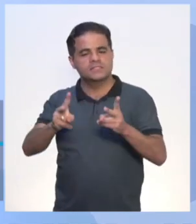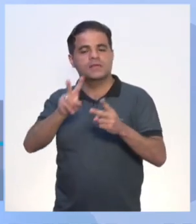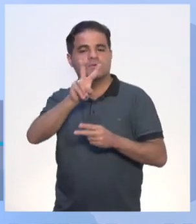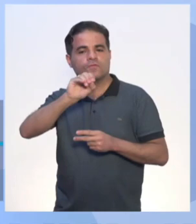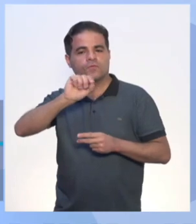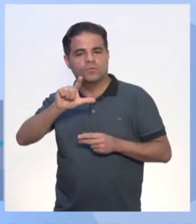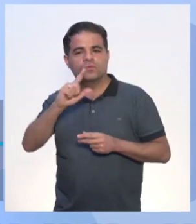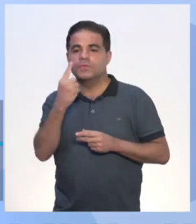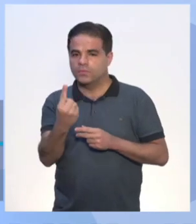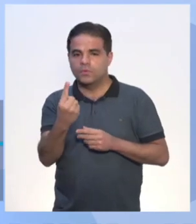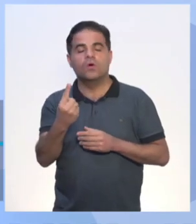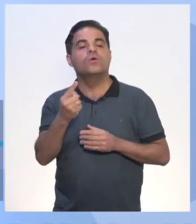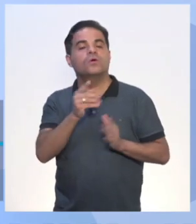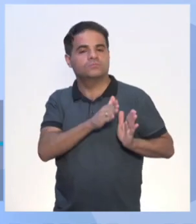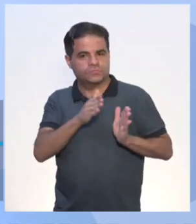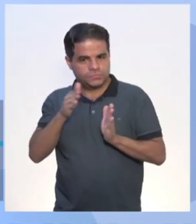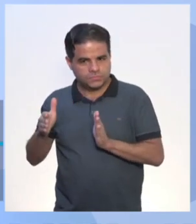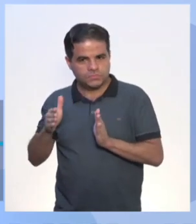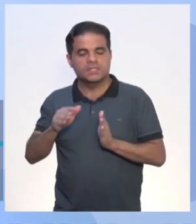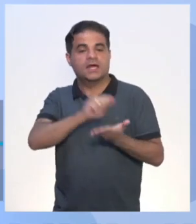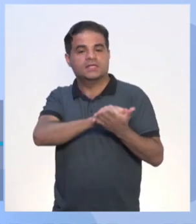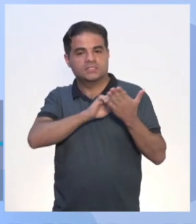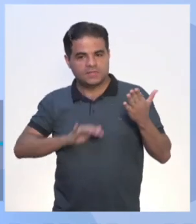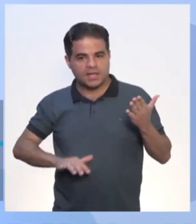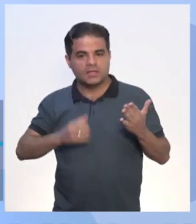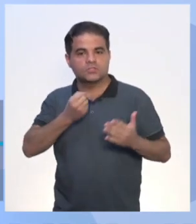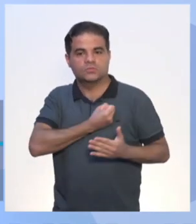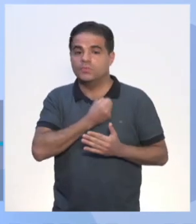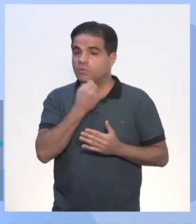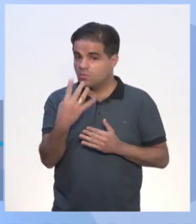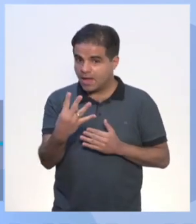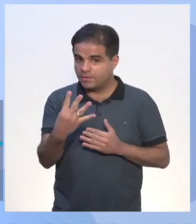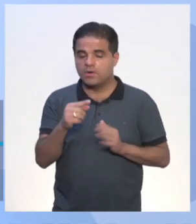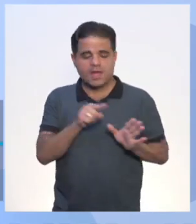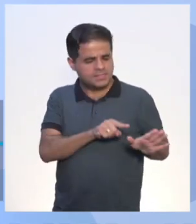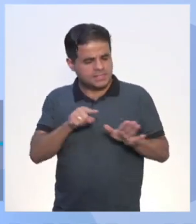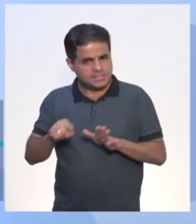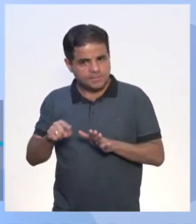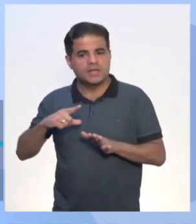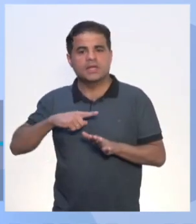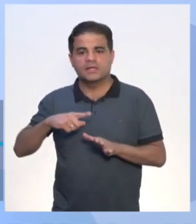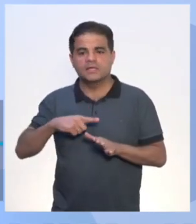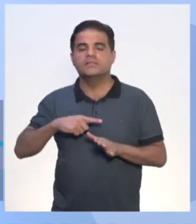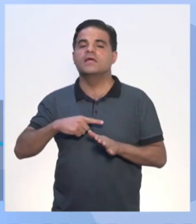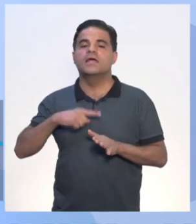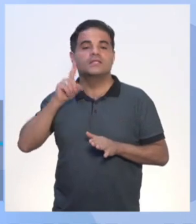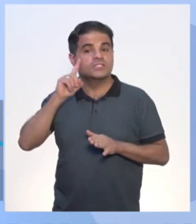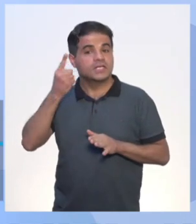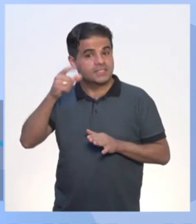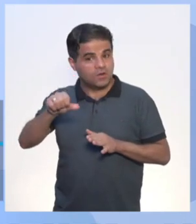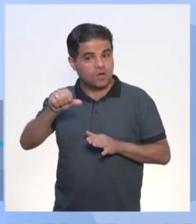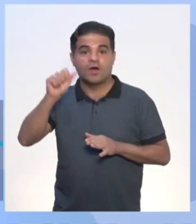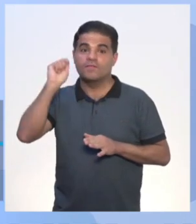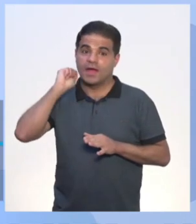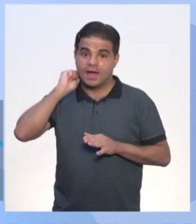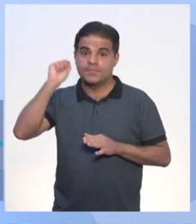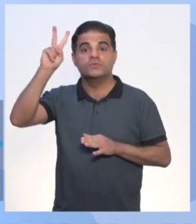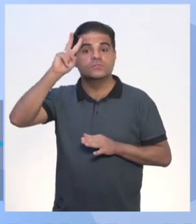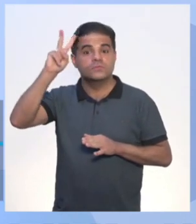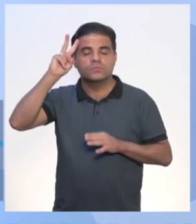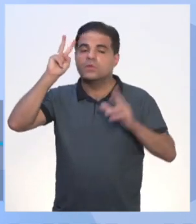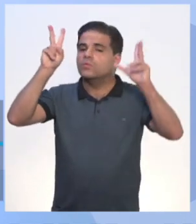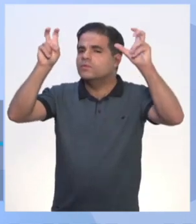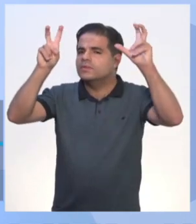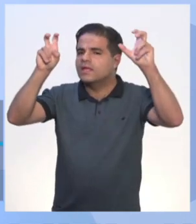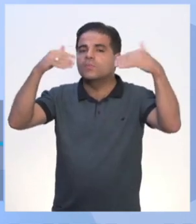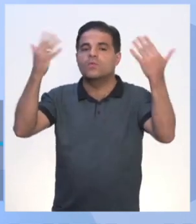1, e nós estamos na sequência de atividades número 4. E nessa semana a gente vai ter aula do dia 19 de abril, segunda-feira. O tema